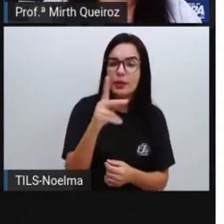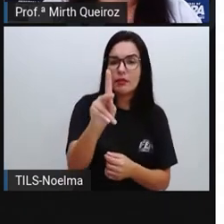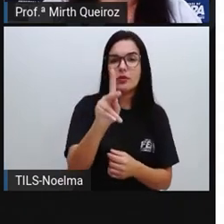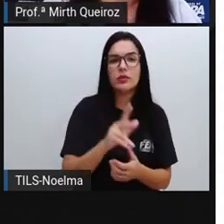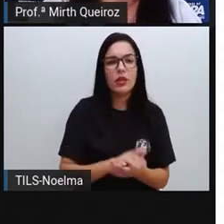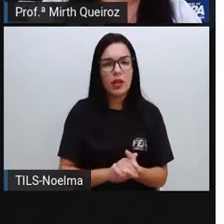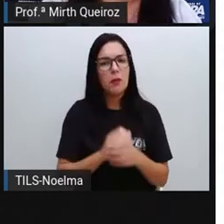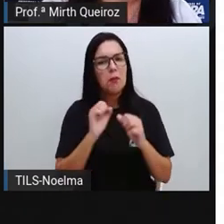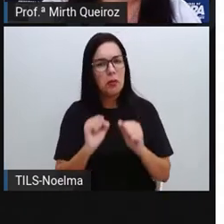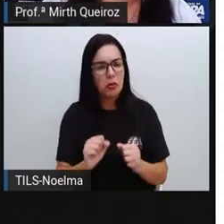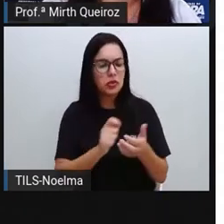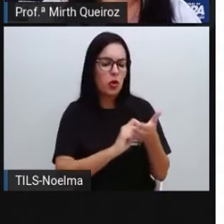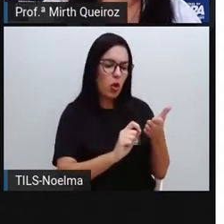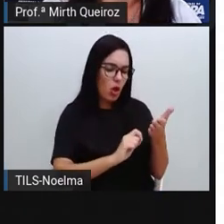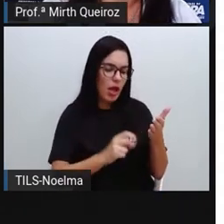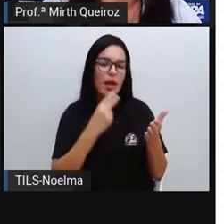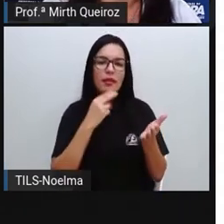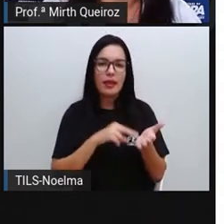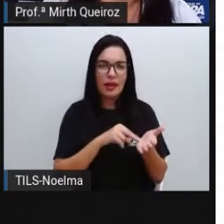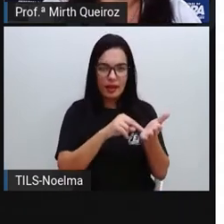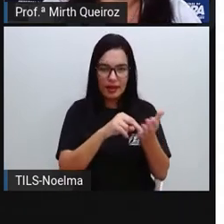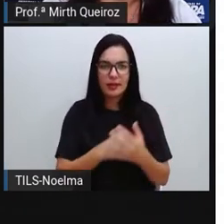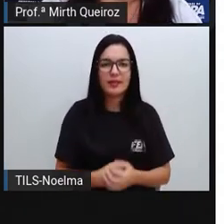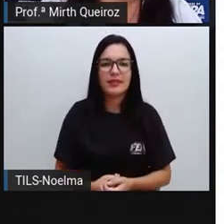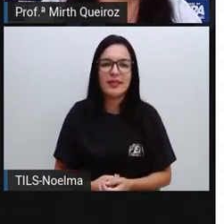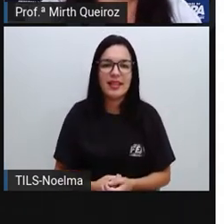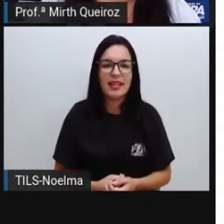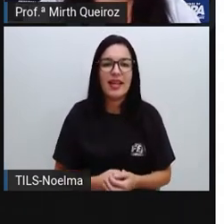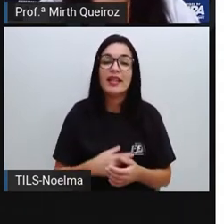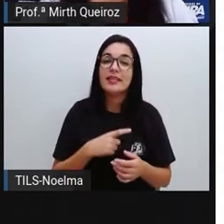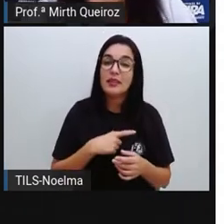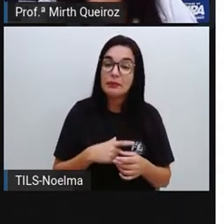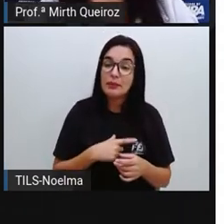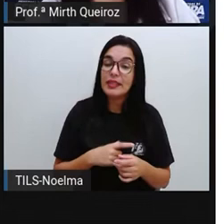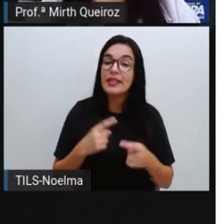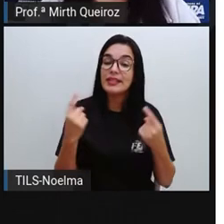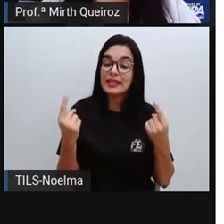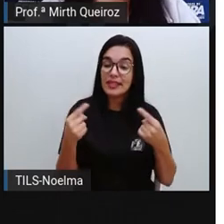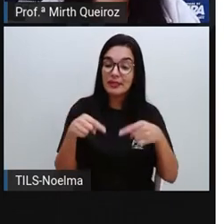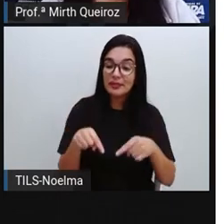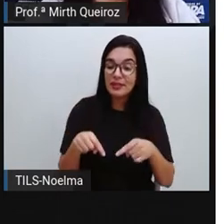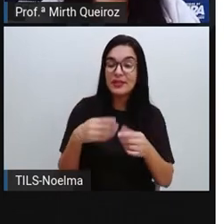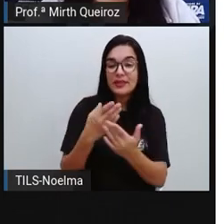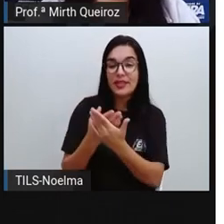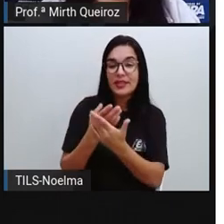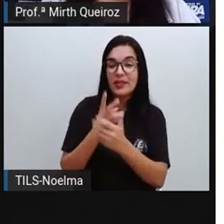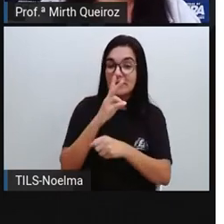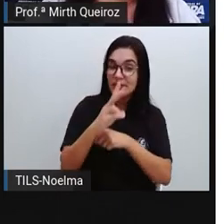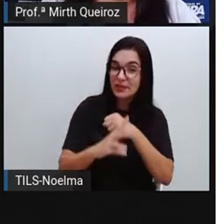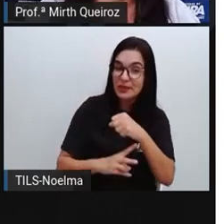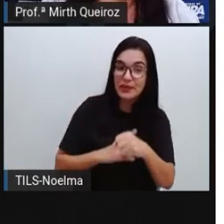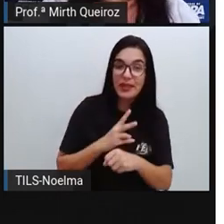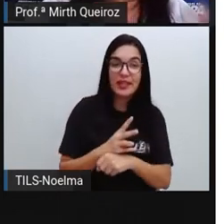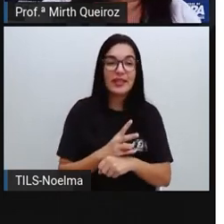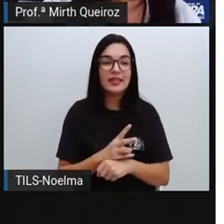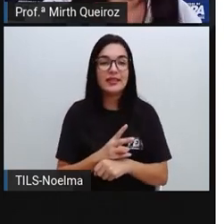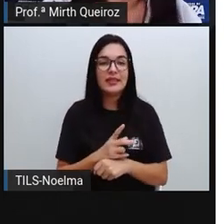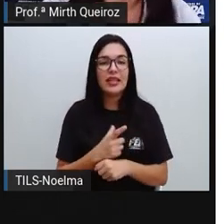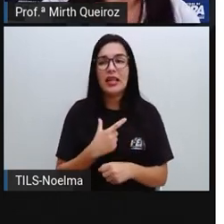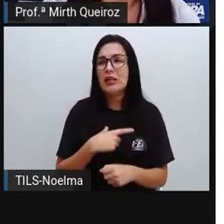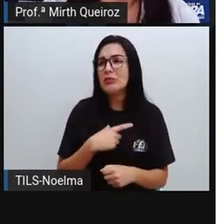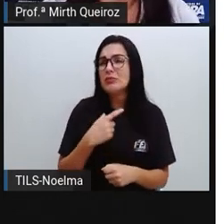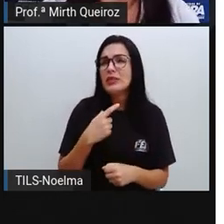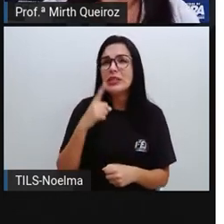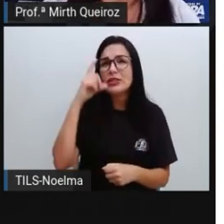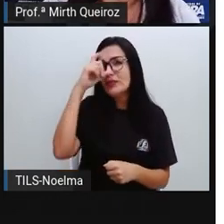estar colocando dentro dessa cápsula do tempo. Os desafios das aulas virtuais, né? Ai, quais foram